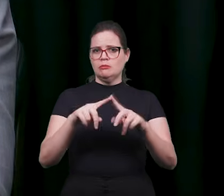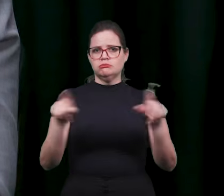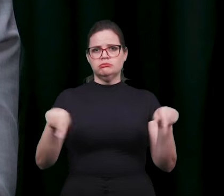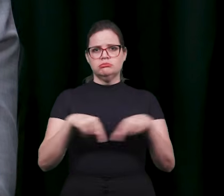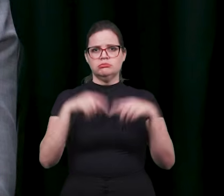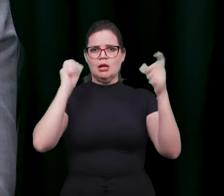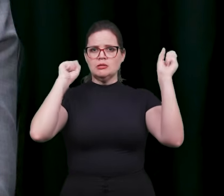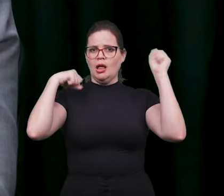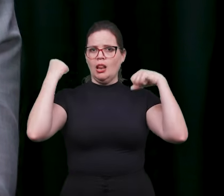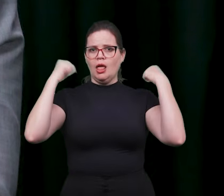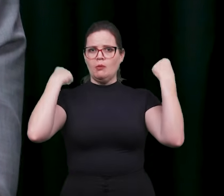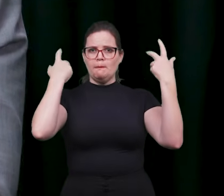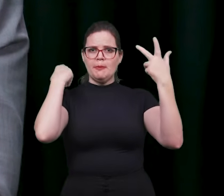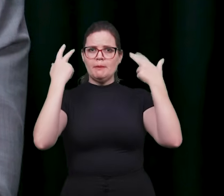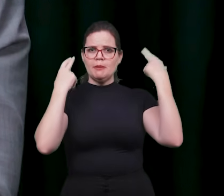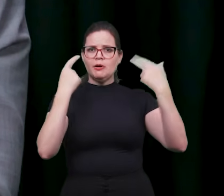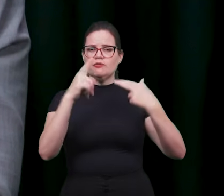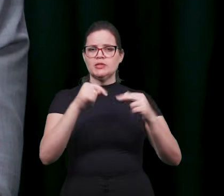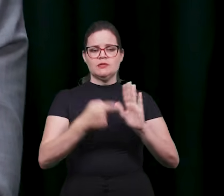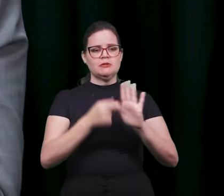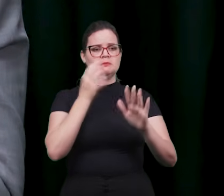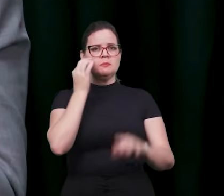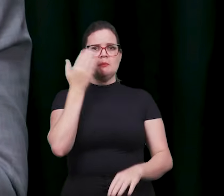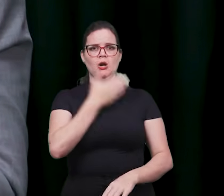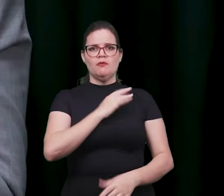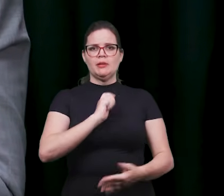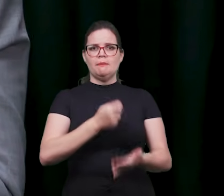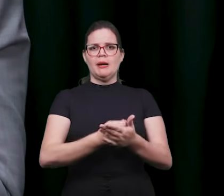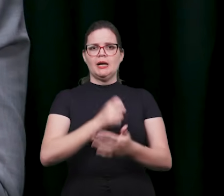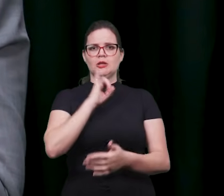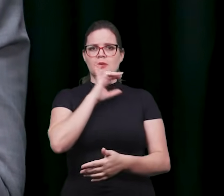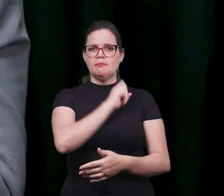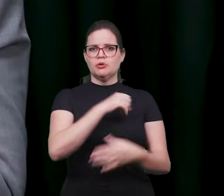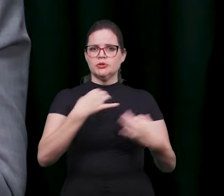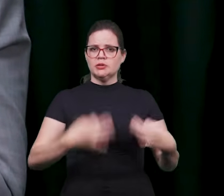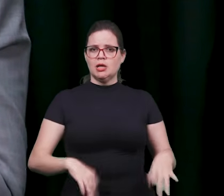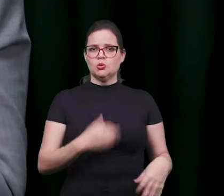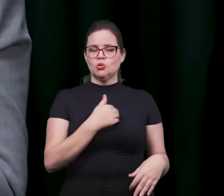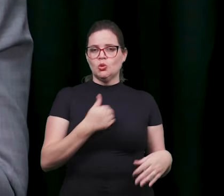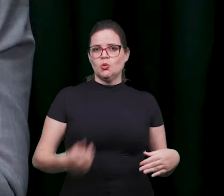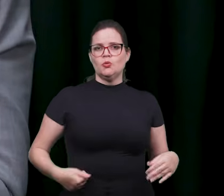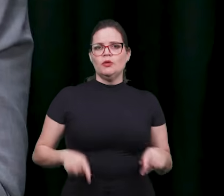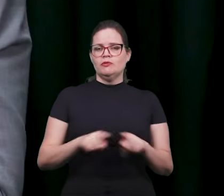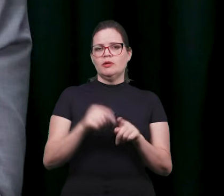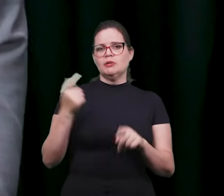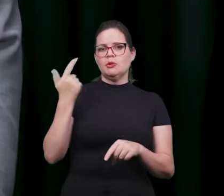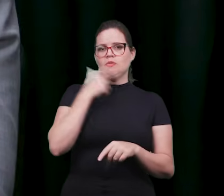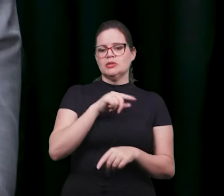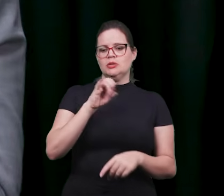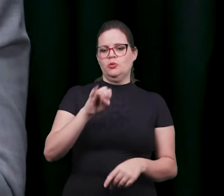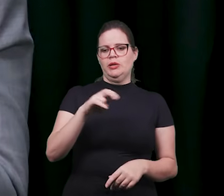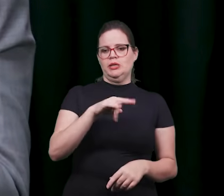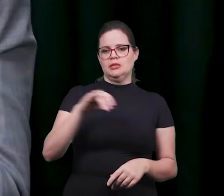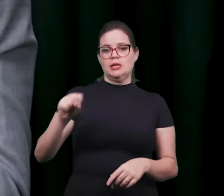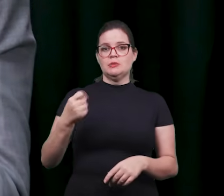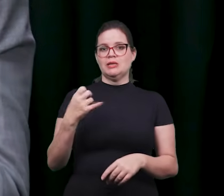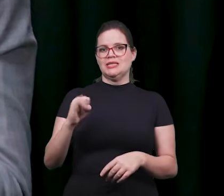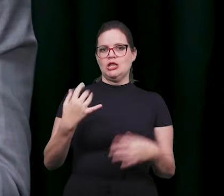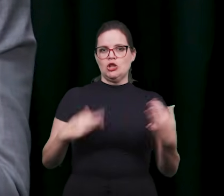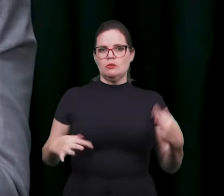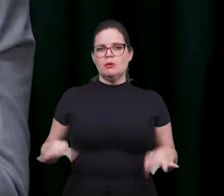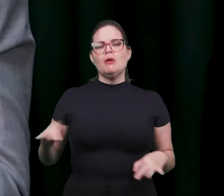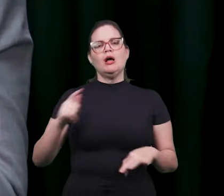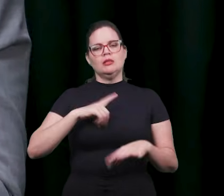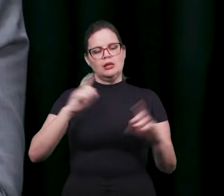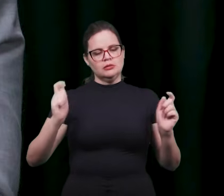uma renda comprovada, você vai estar pagando os impostos para o governo, você tem acesso ao INSS, se machucou, você tem,